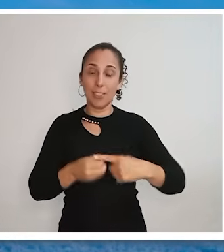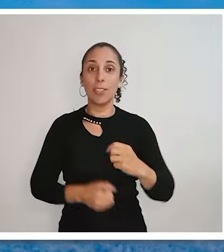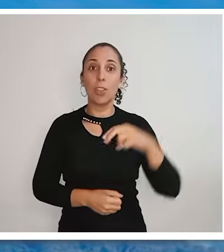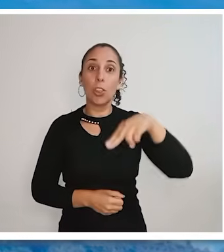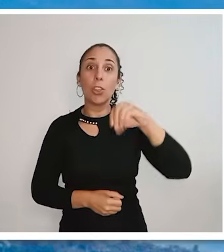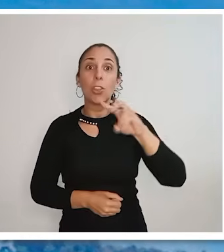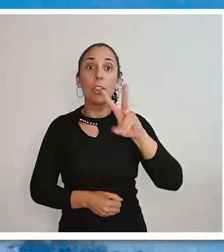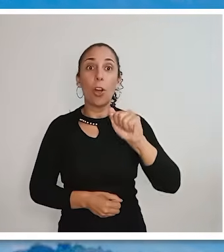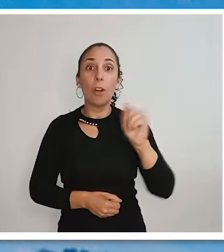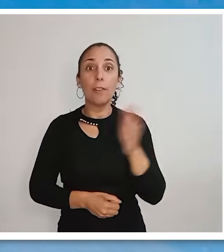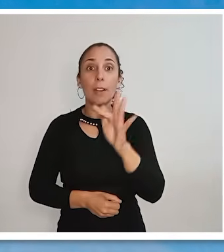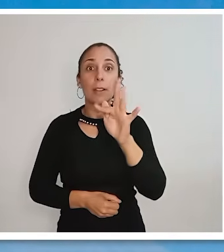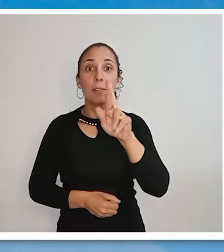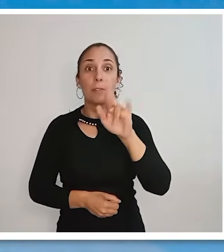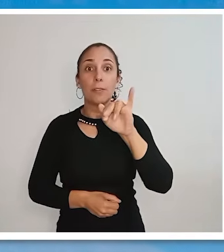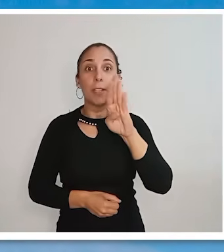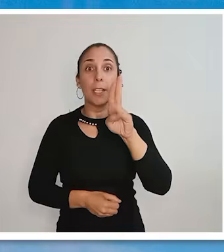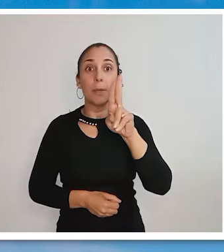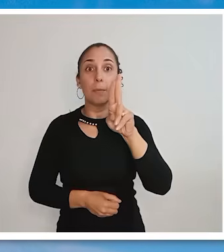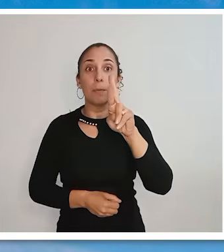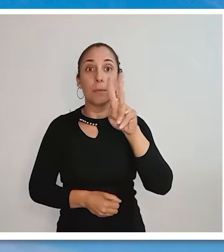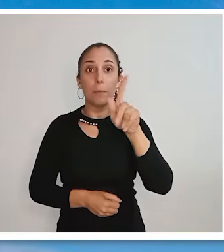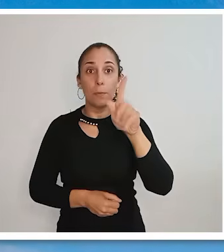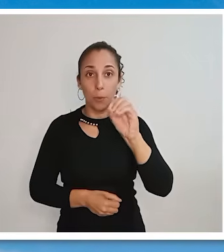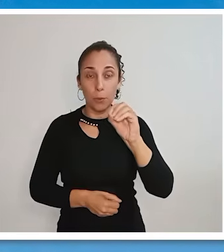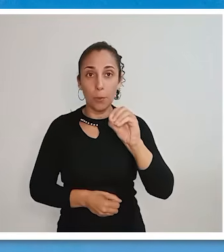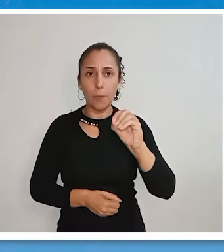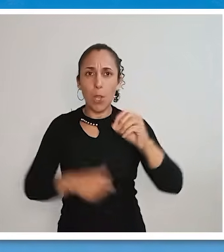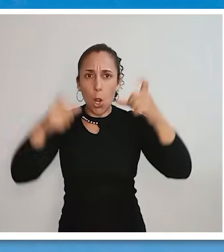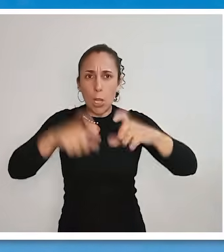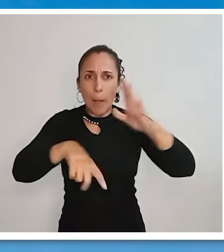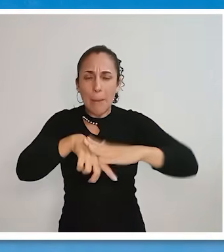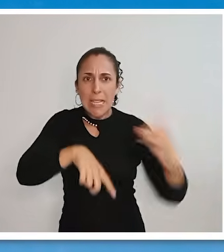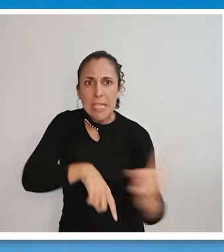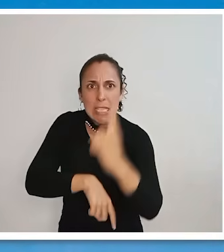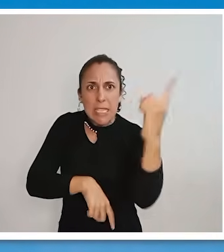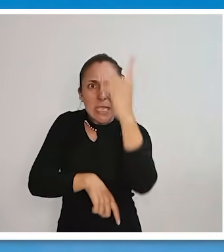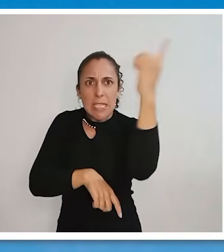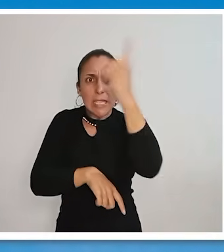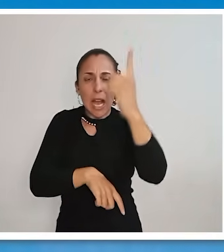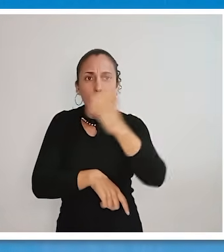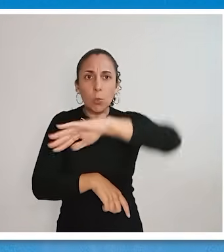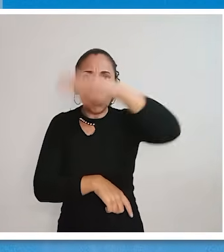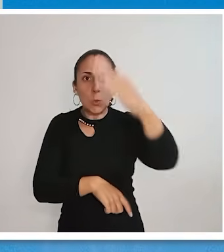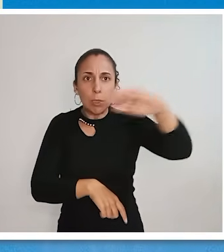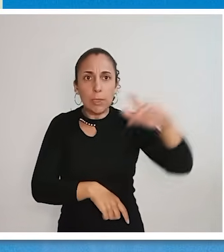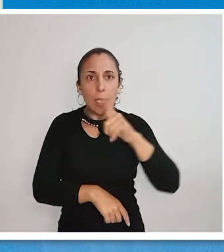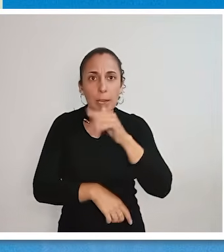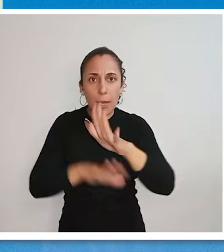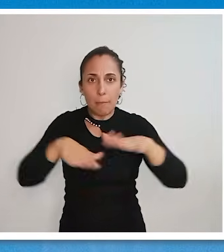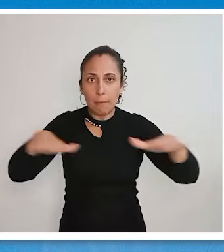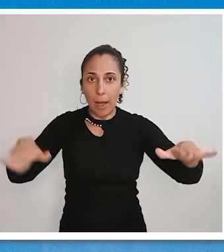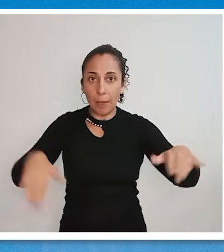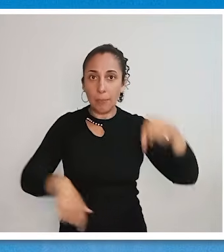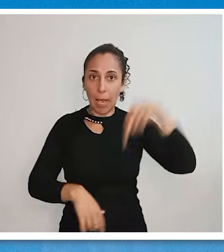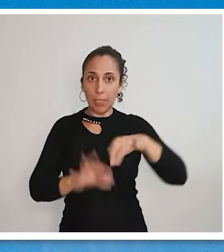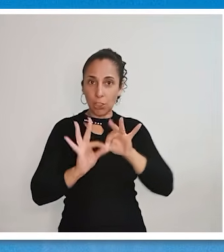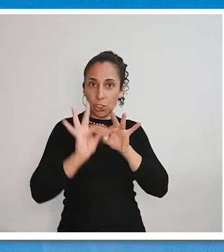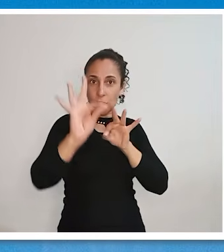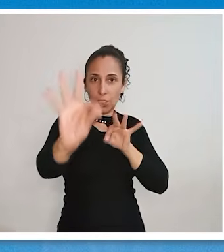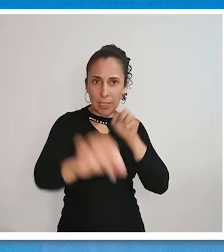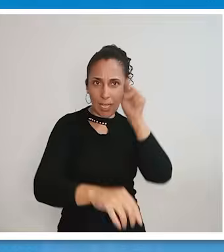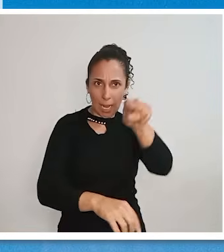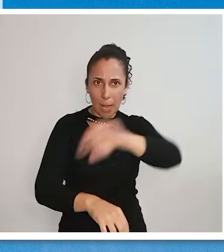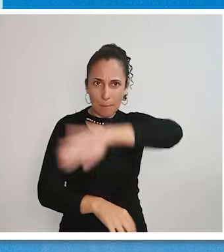lembrar, eles são o ponto mais alto de toda a Serra do Mar. E a distância do Morro das Torres em Chiador até os Três Picos em